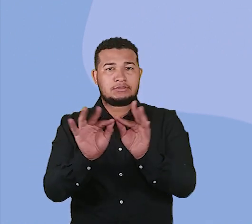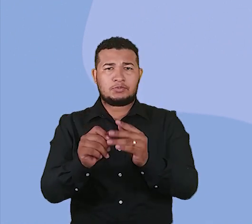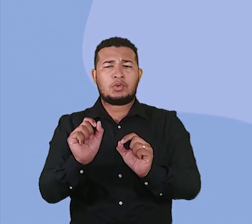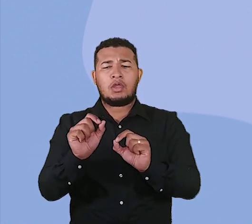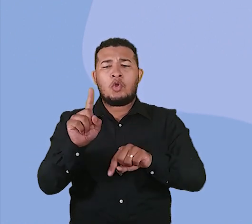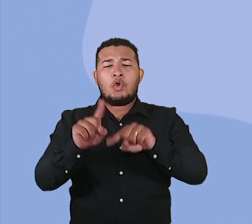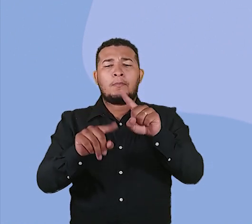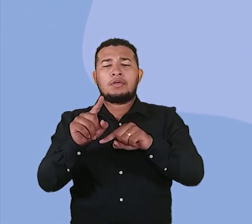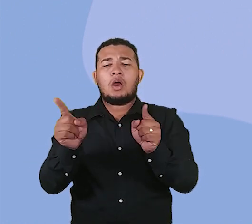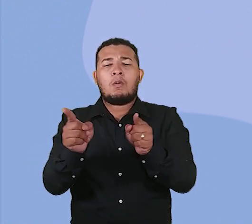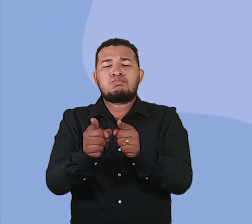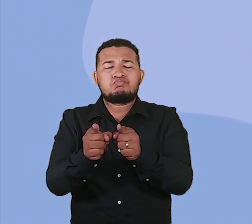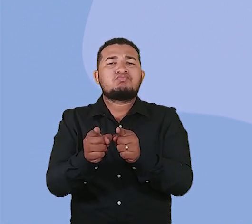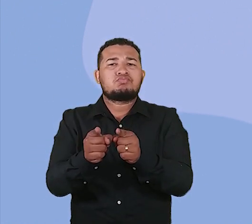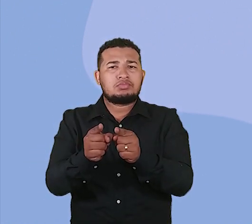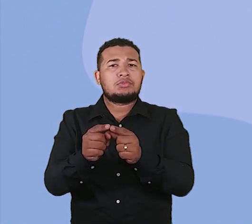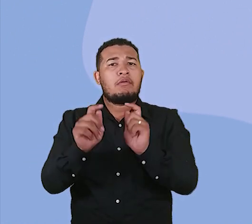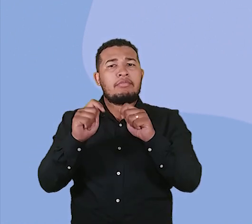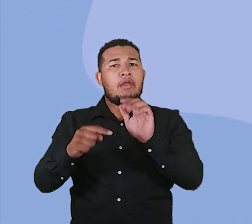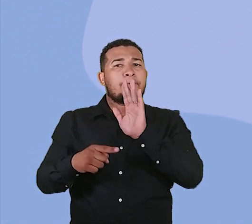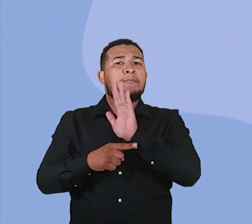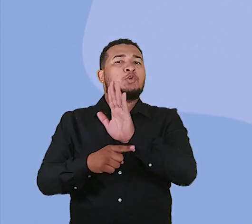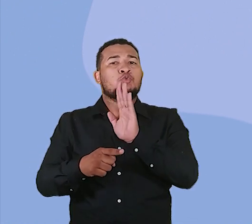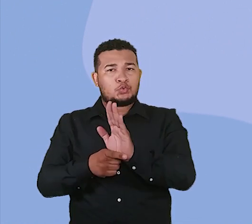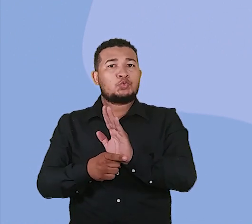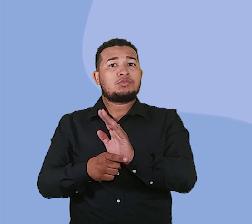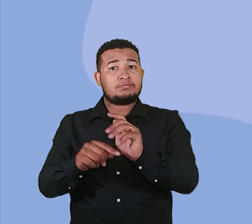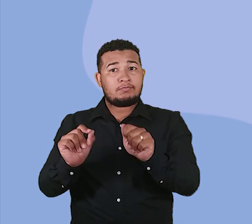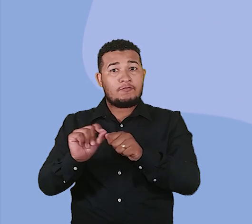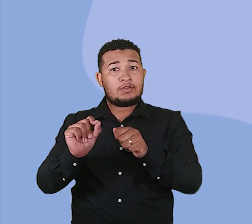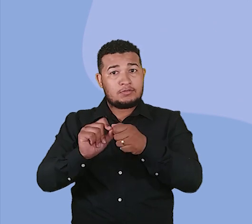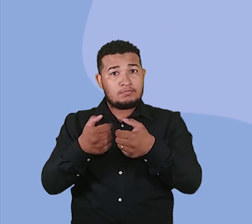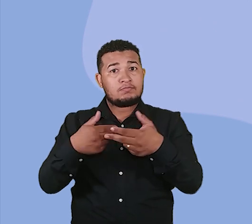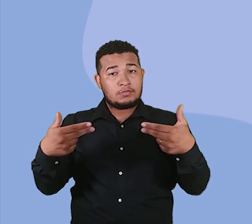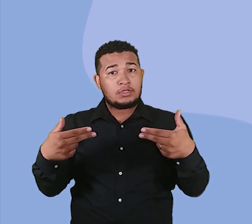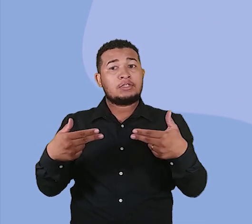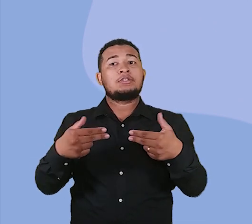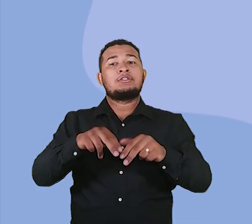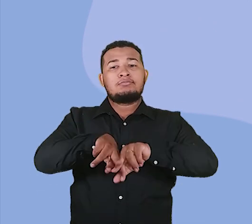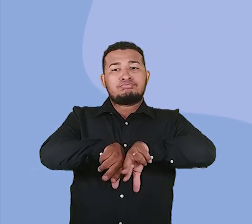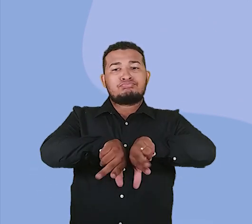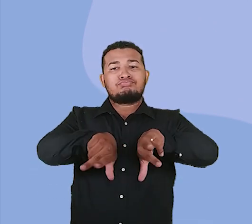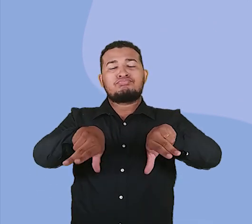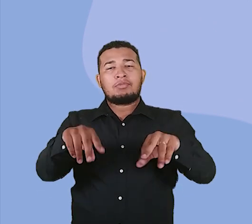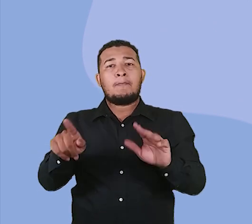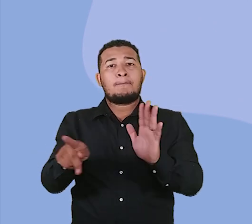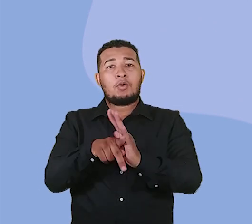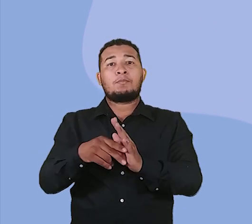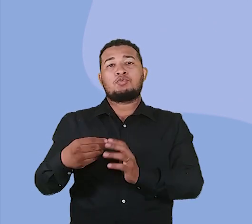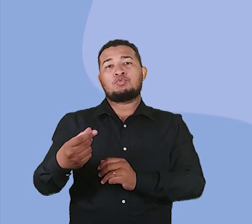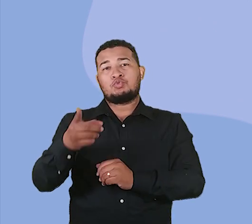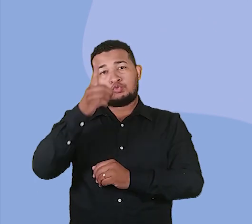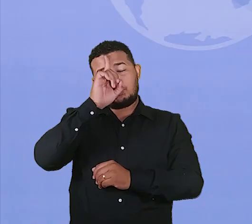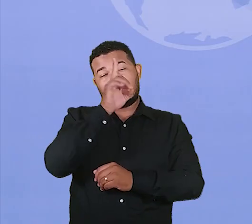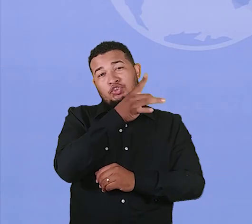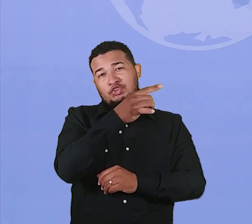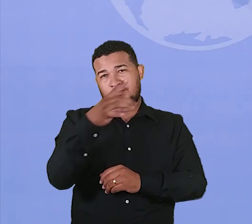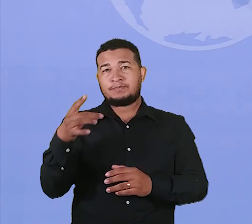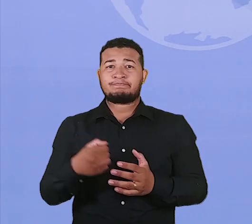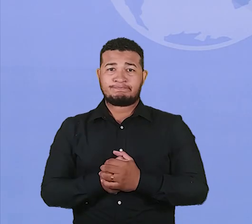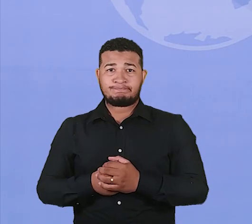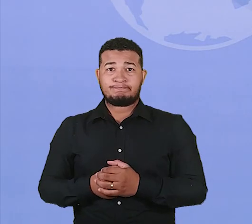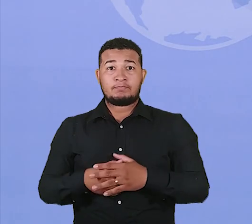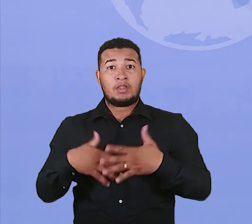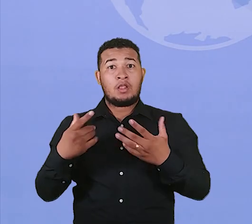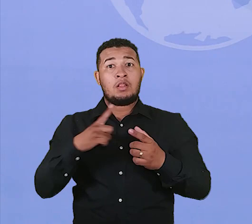pequenos objetos ou instrumentos que facilitam a execução de diferentes afazeres do dia a dia tá